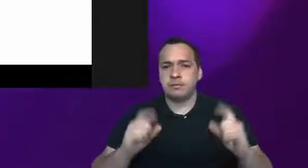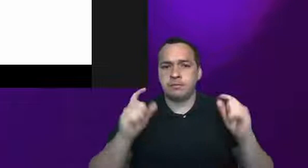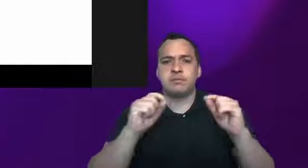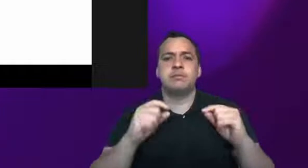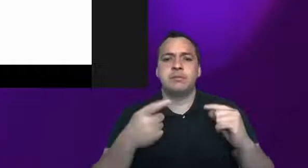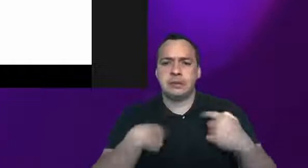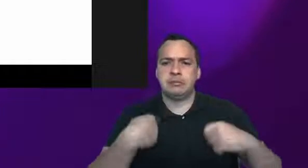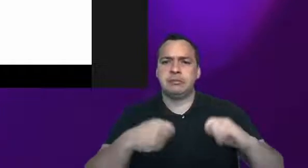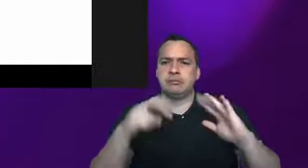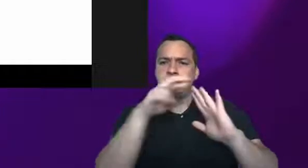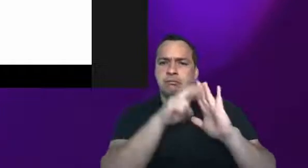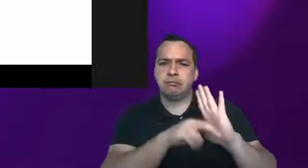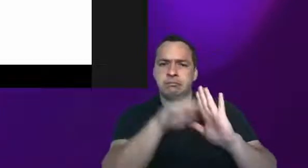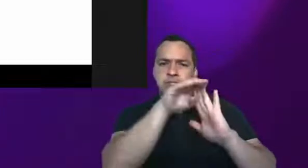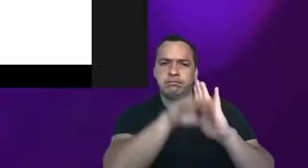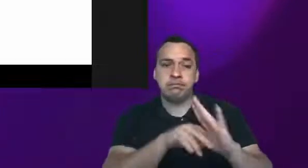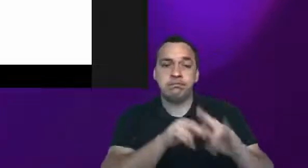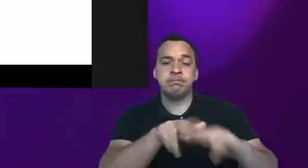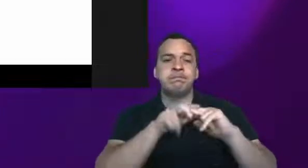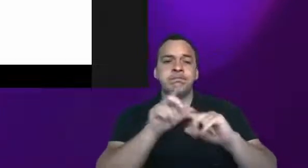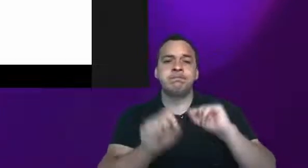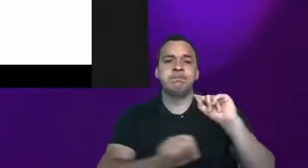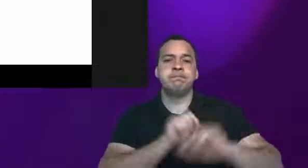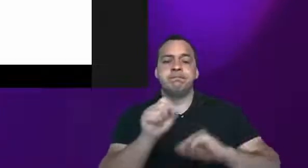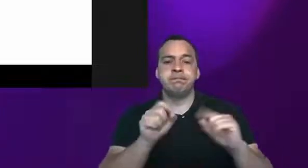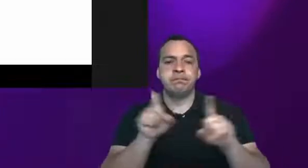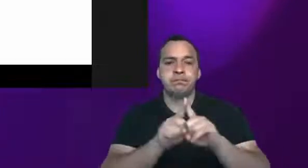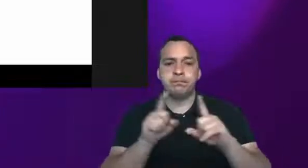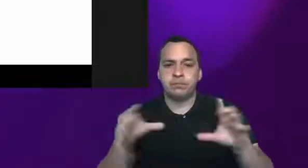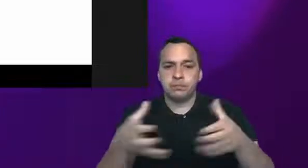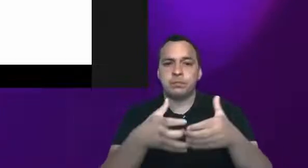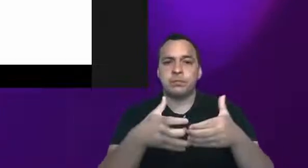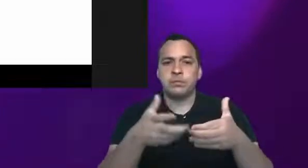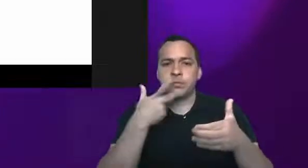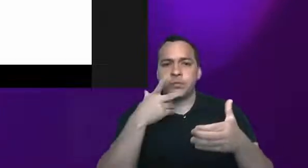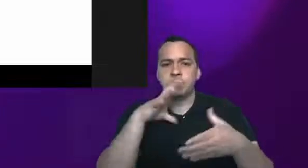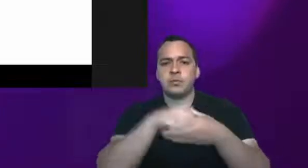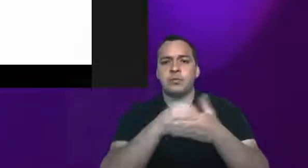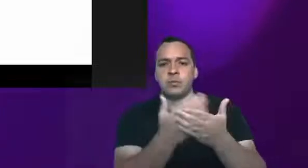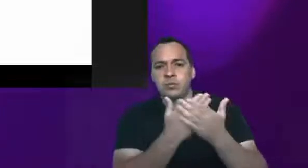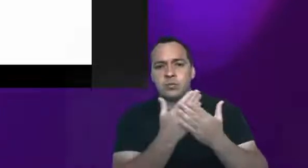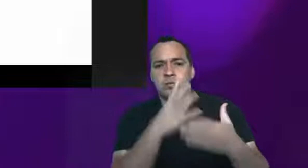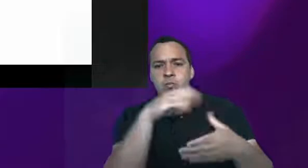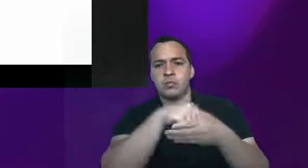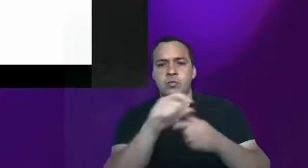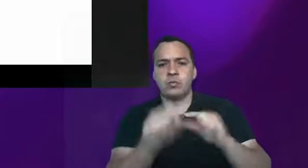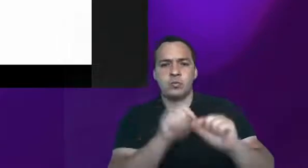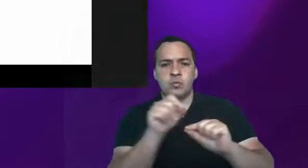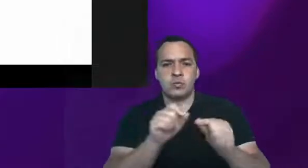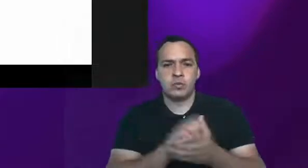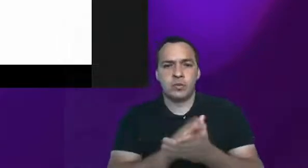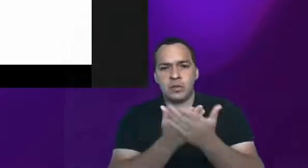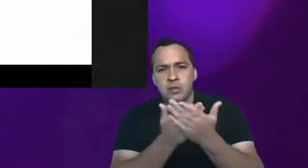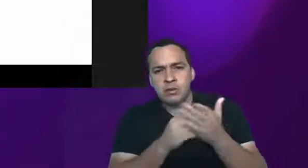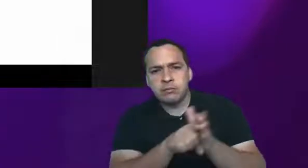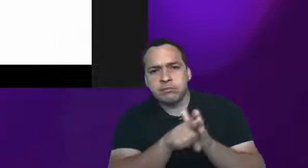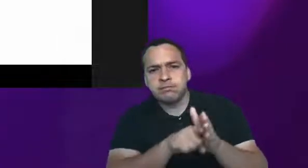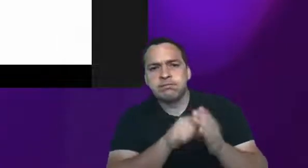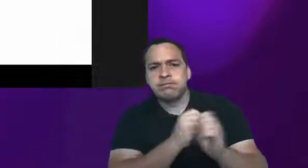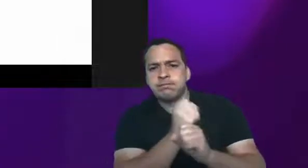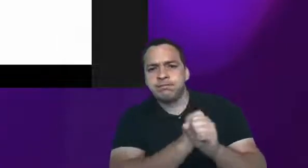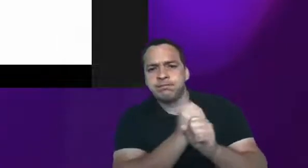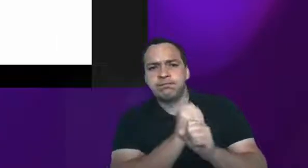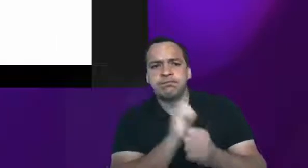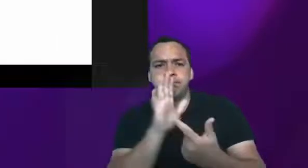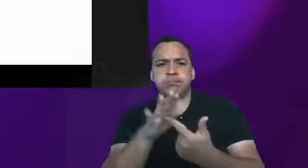necessárias, e por essa razão, o grupo do professor Paul Dag, que tem estudado estes doentes há muito tempo, mostrou-nos,